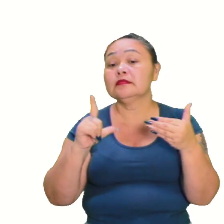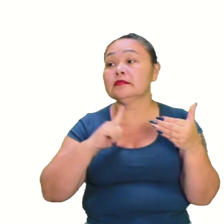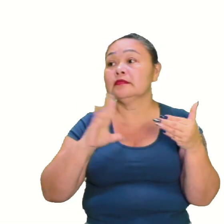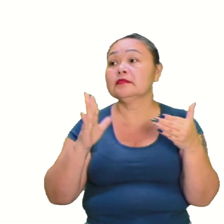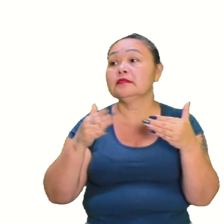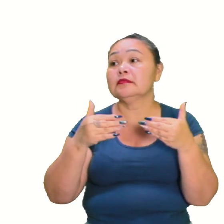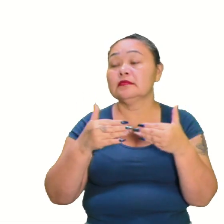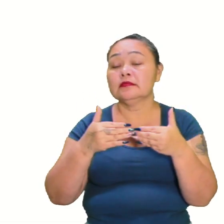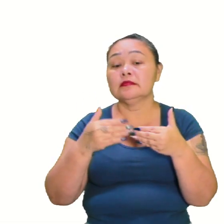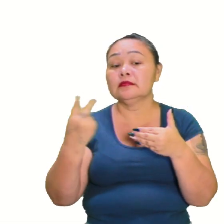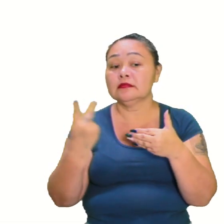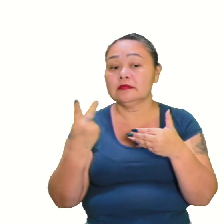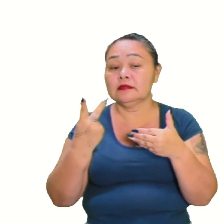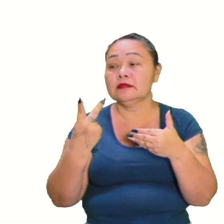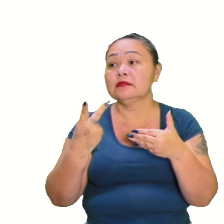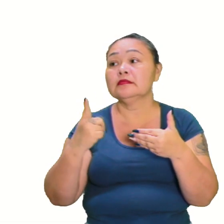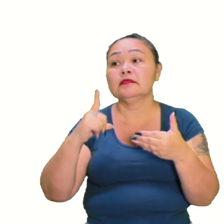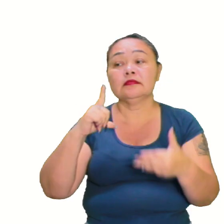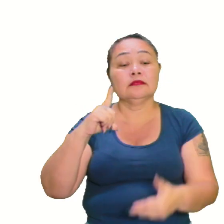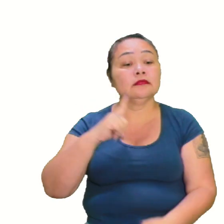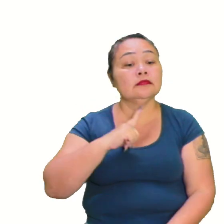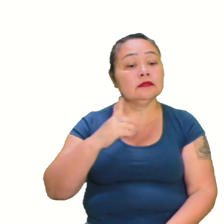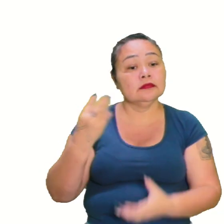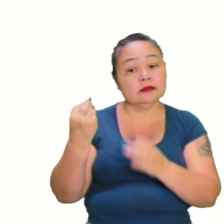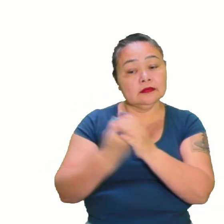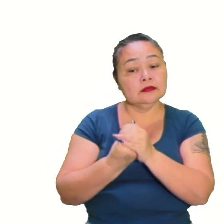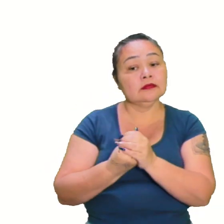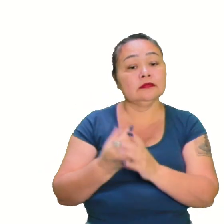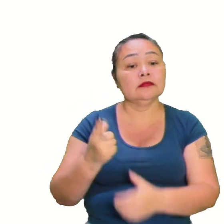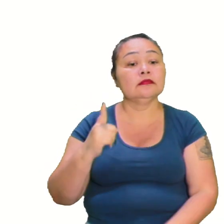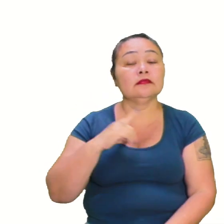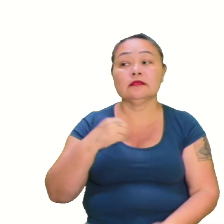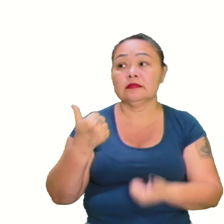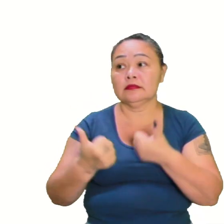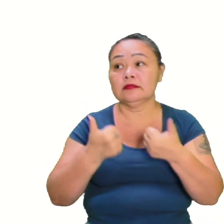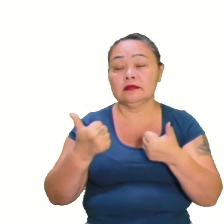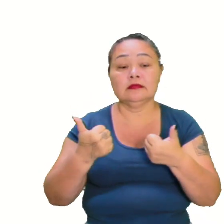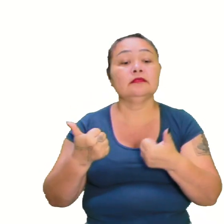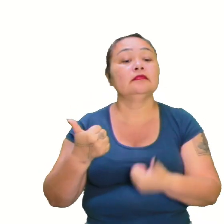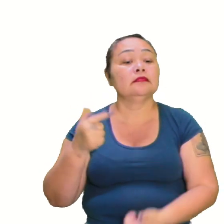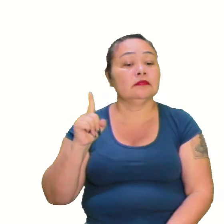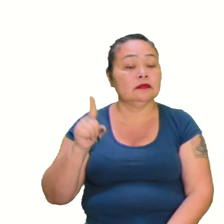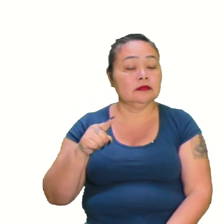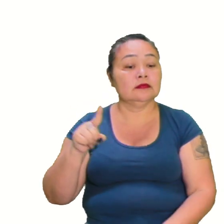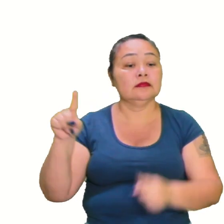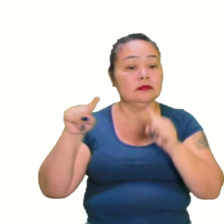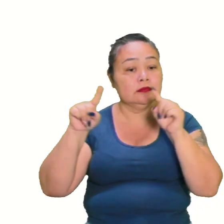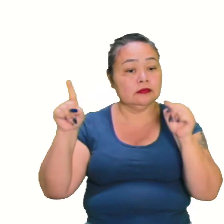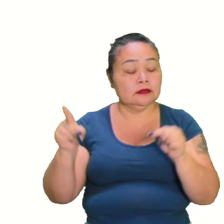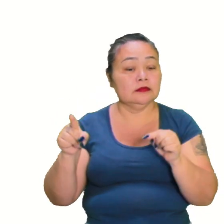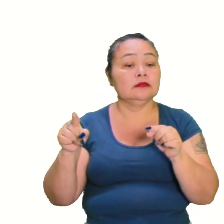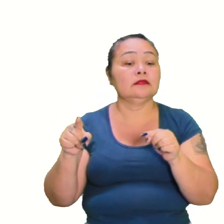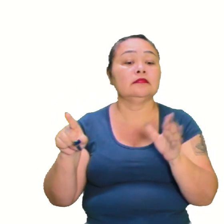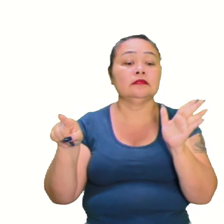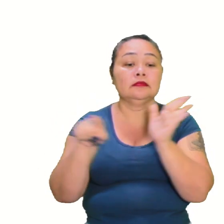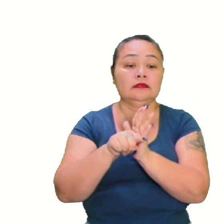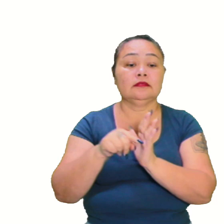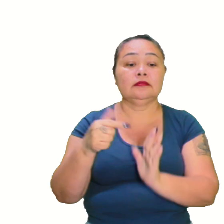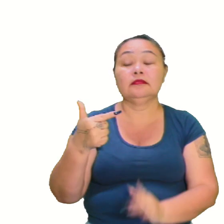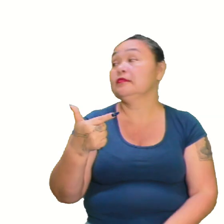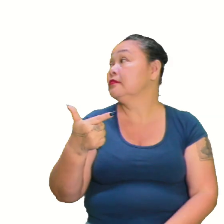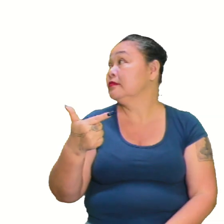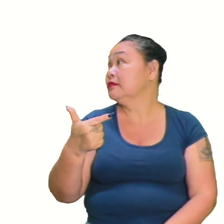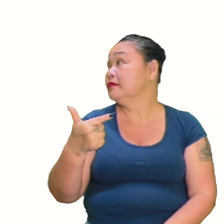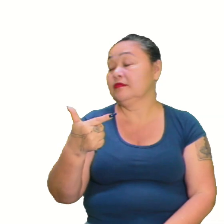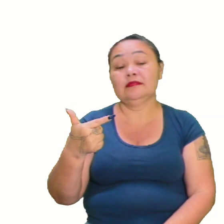se está fechado nas duas extremidades, então eu vou incluir esses caras aí. Beleza, abre Beleza? a chave. Abre chaves, então vai de menos 2 a Chave?